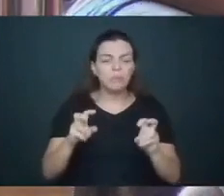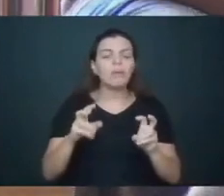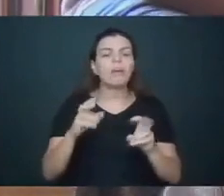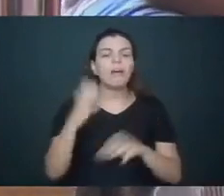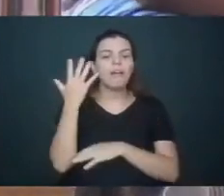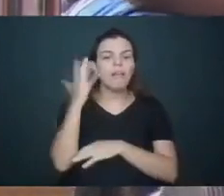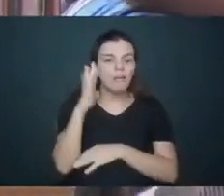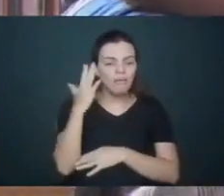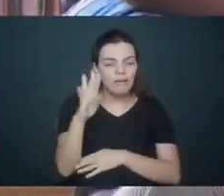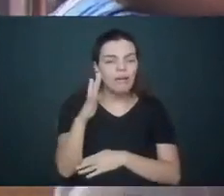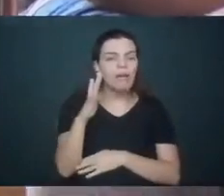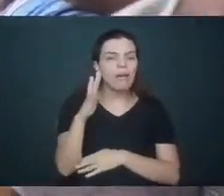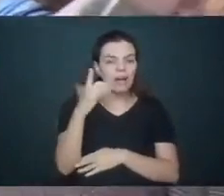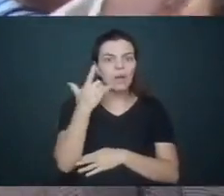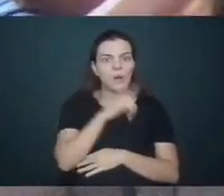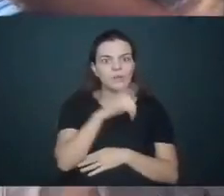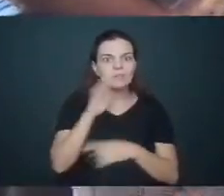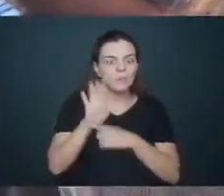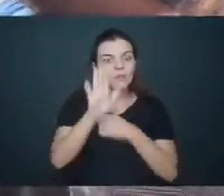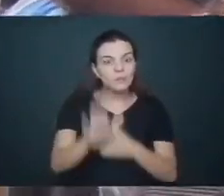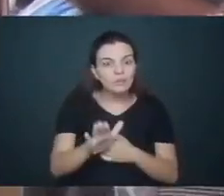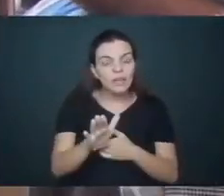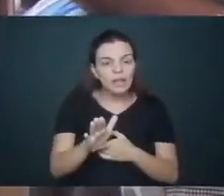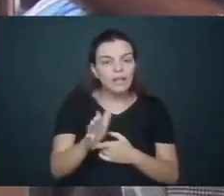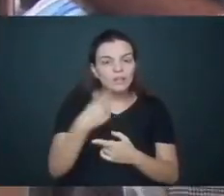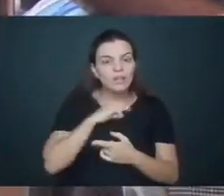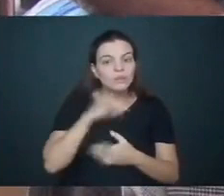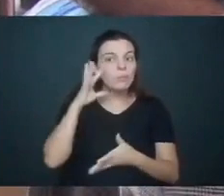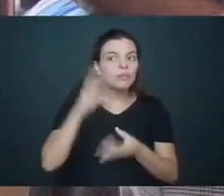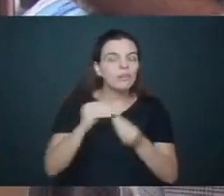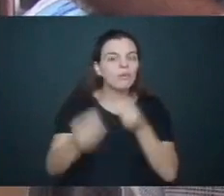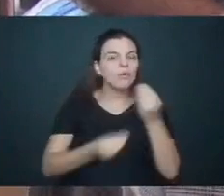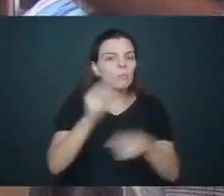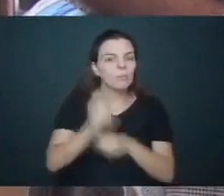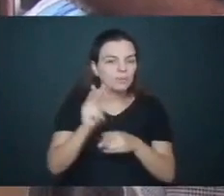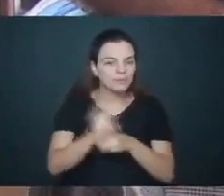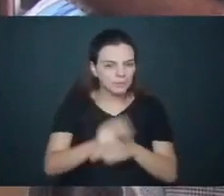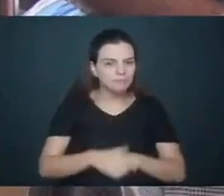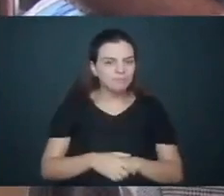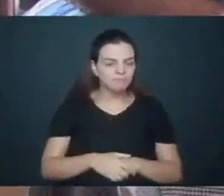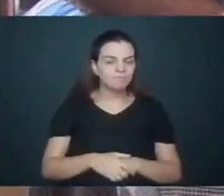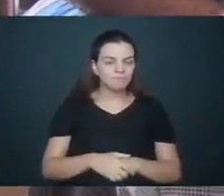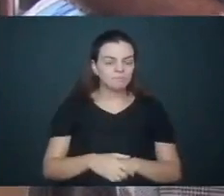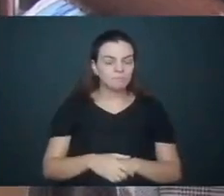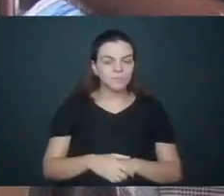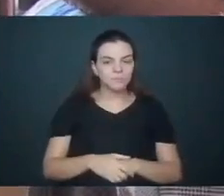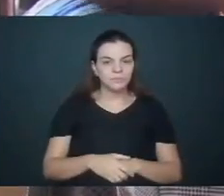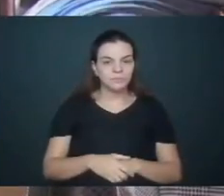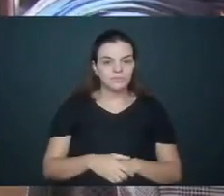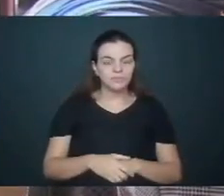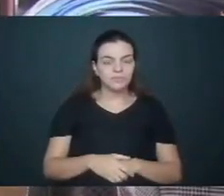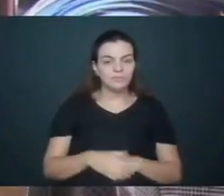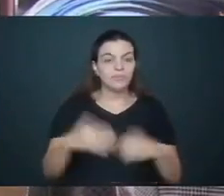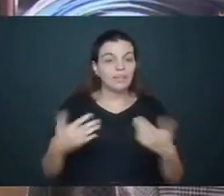horizontes quanto à forma de preservar a espécie, que é o foco principal de sua pesquisa. Então, mais uma vez,